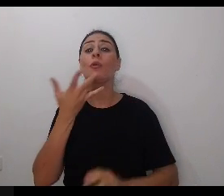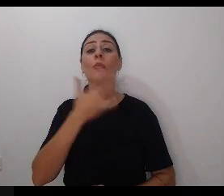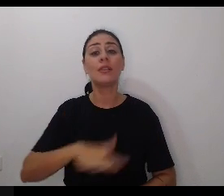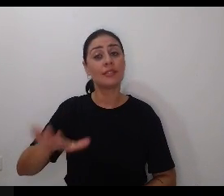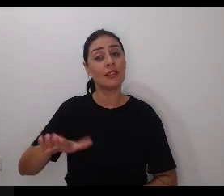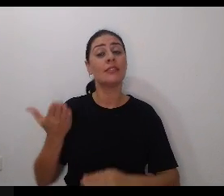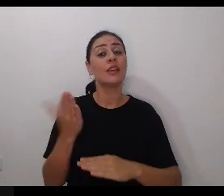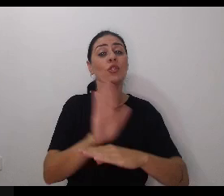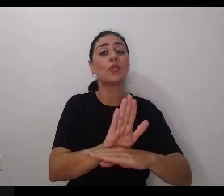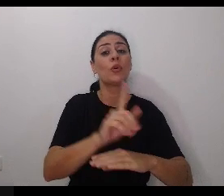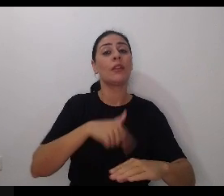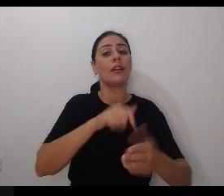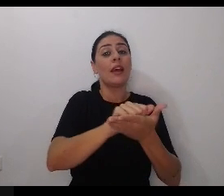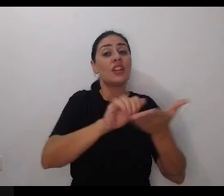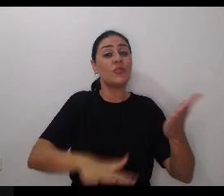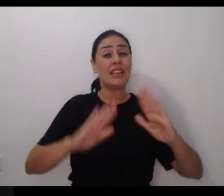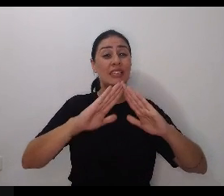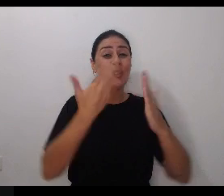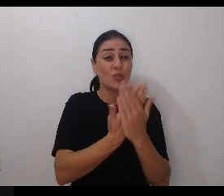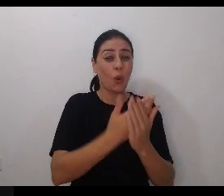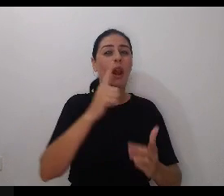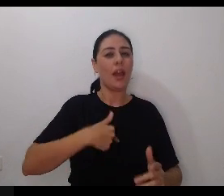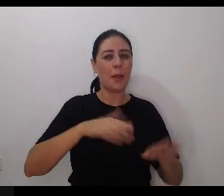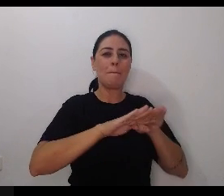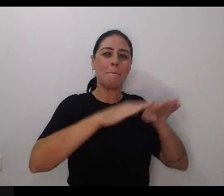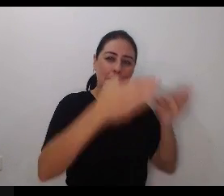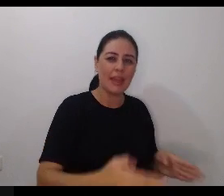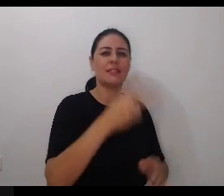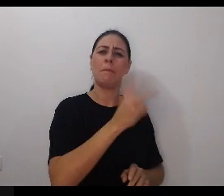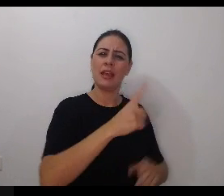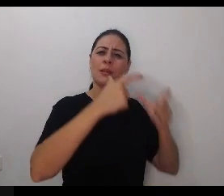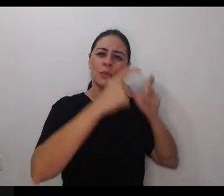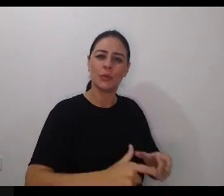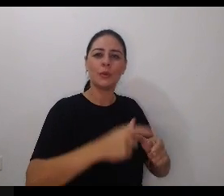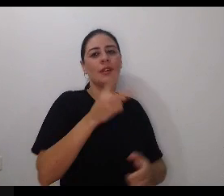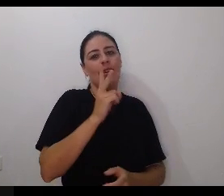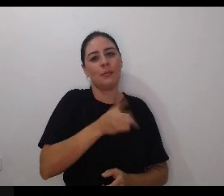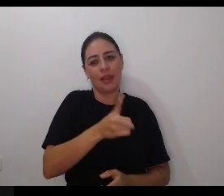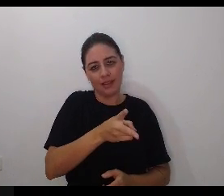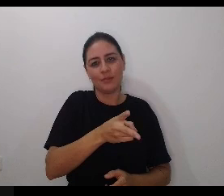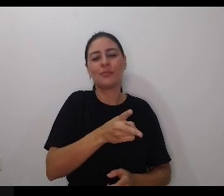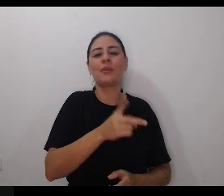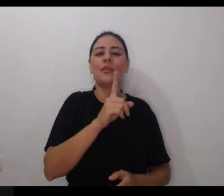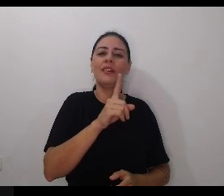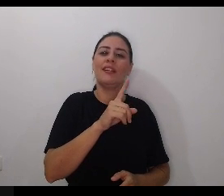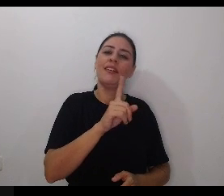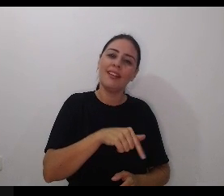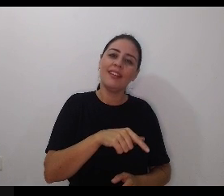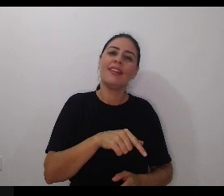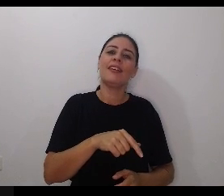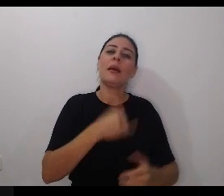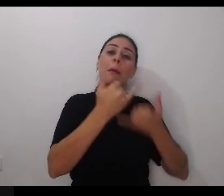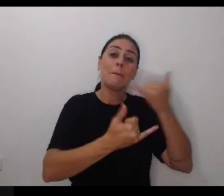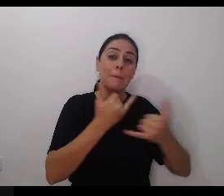uma sequência, né? E para algumas crianças ajuda a ter o local para atividade. Então, sempre que eu for fazer atividade da escola, eu vou fazer nessa